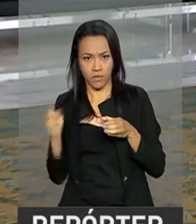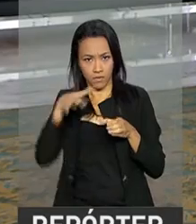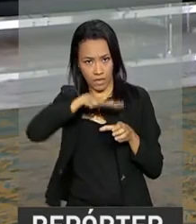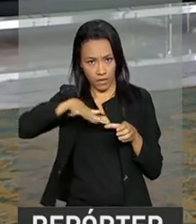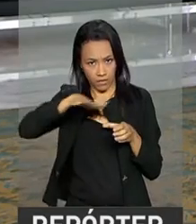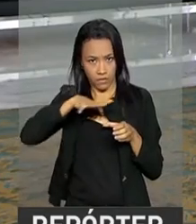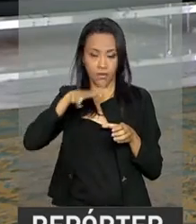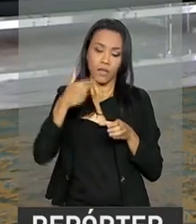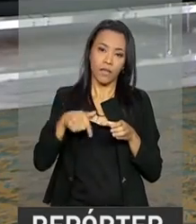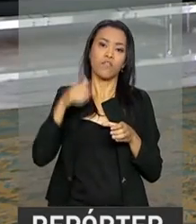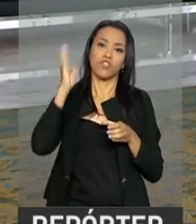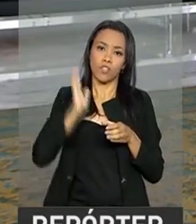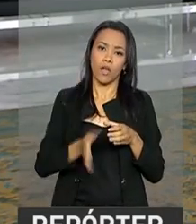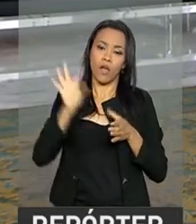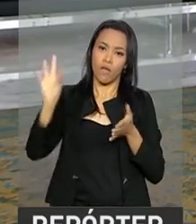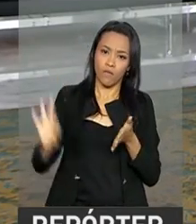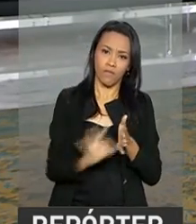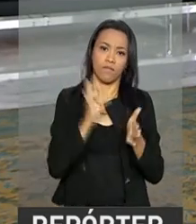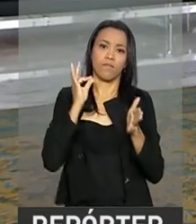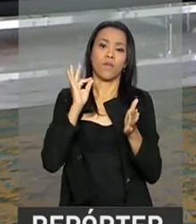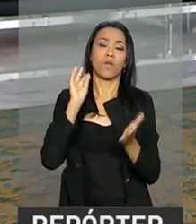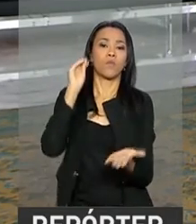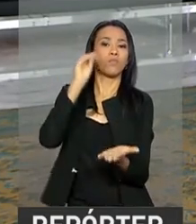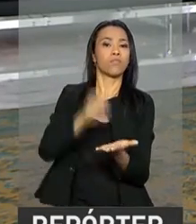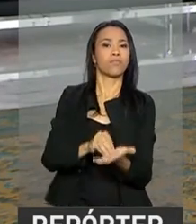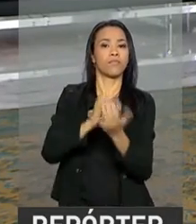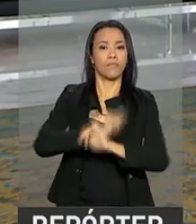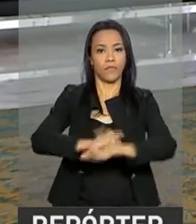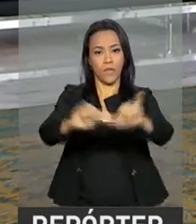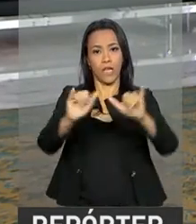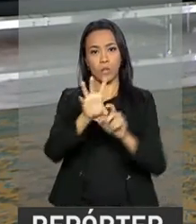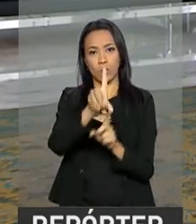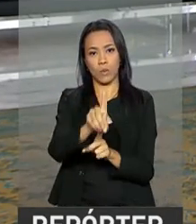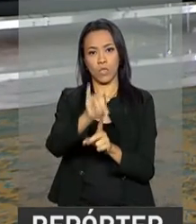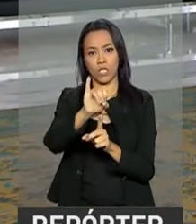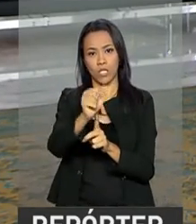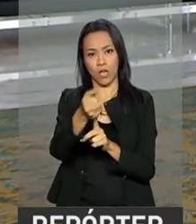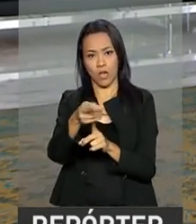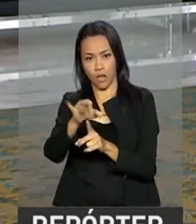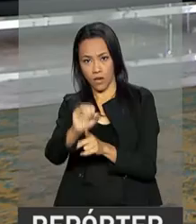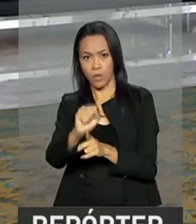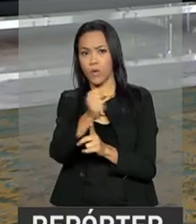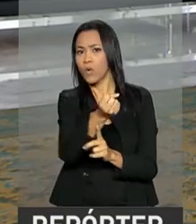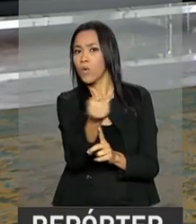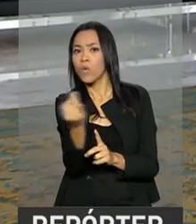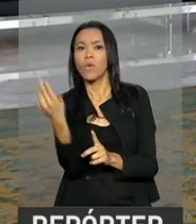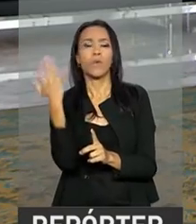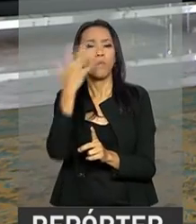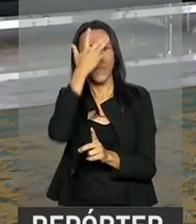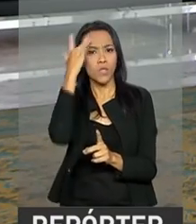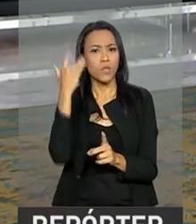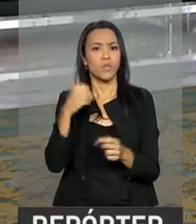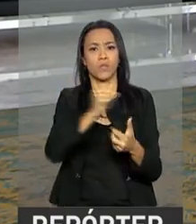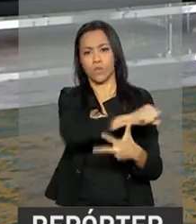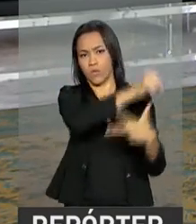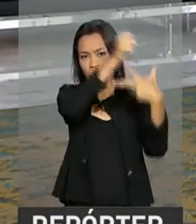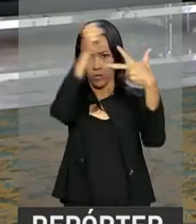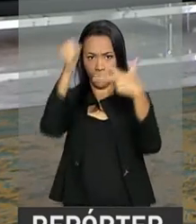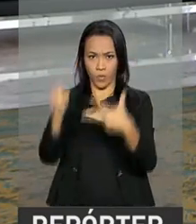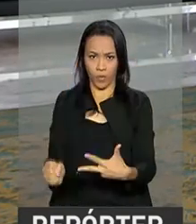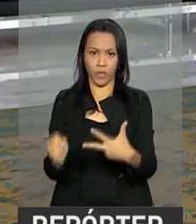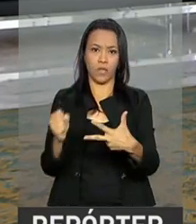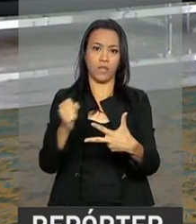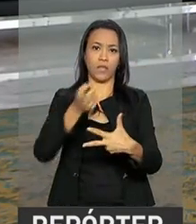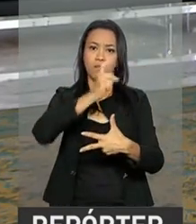criação foi oficializada hoje com a publicação no Diário Oficial da União. Ela é formada, então, por membros dos três poderes, do